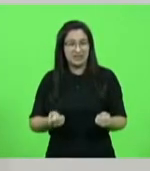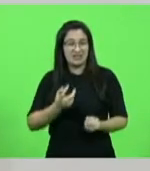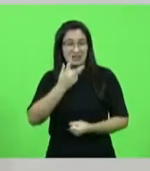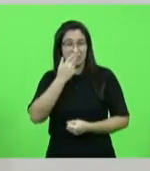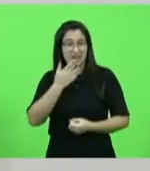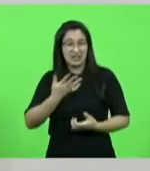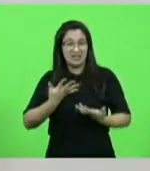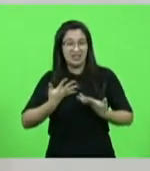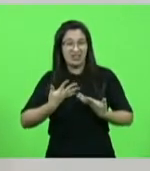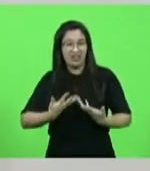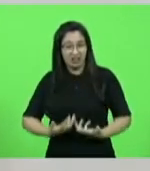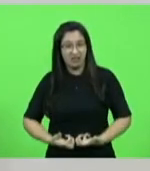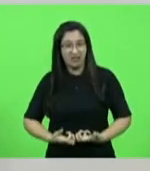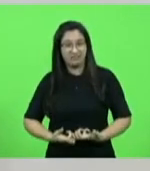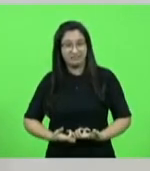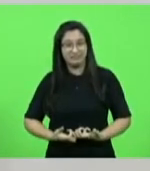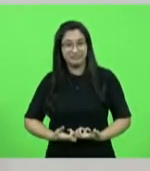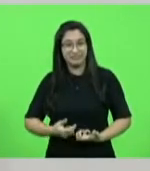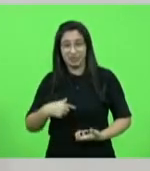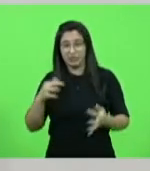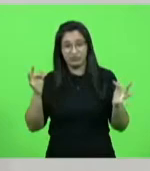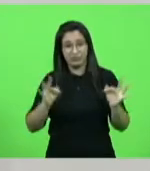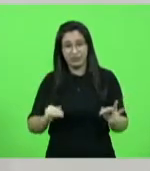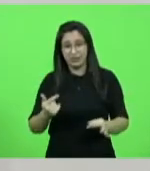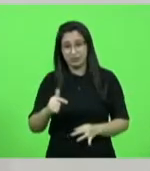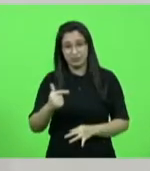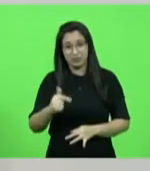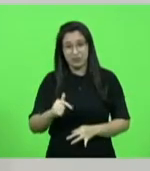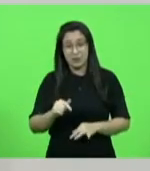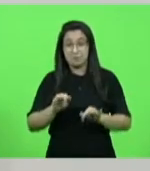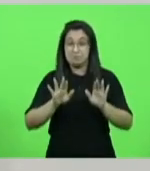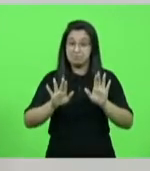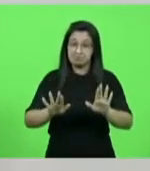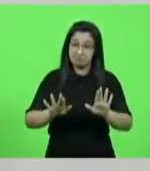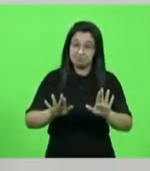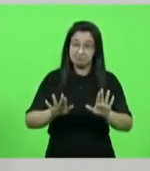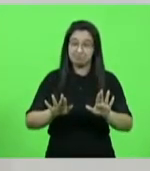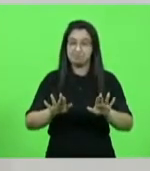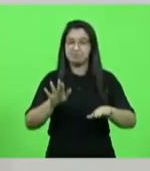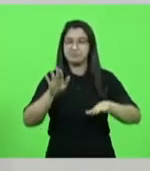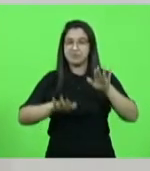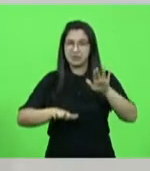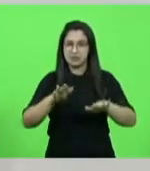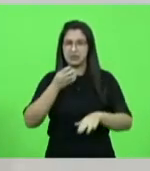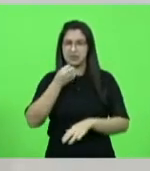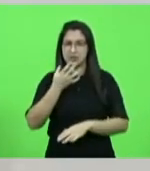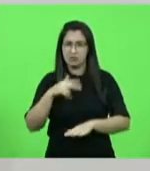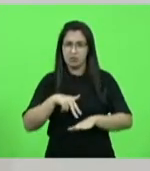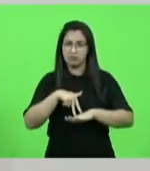Isso não traz prazer nenhum para a pessoa. Por outro lado, também, de vez em quando, é bom vir aqui na